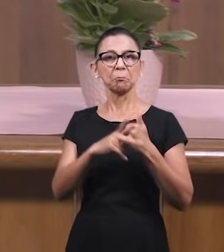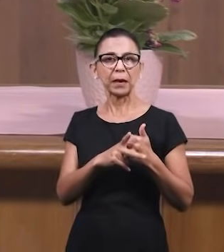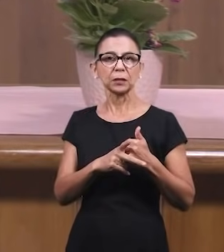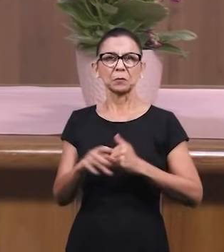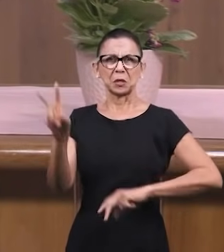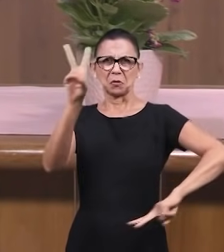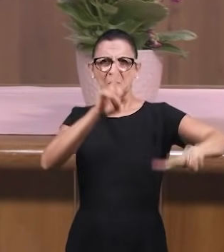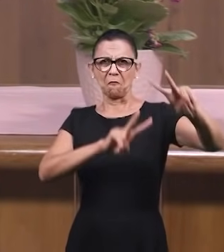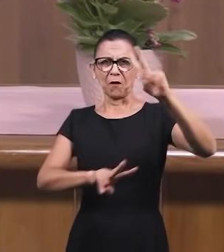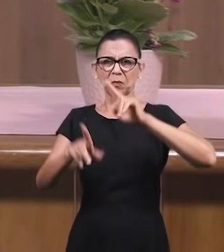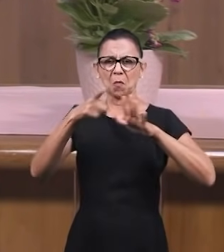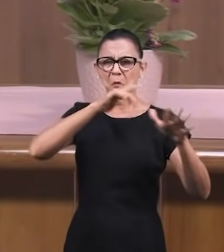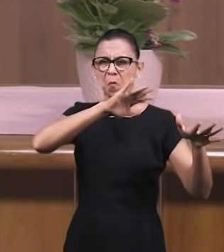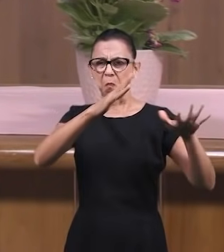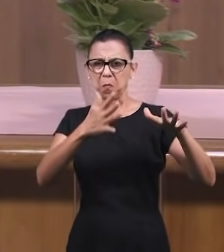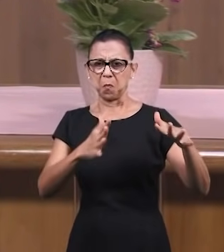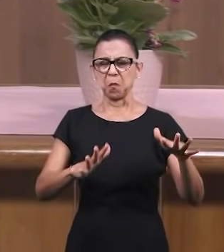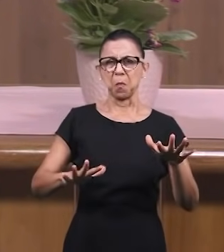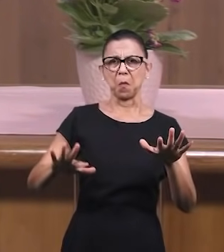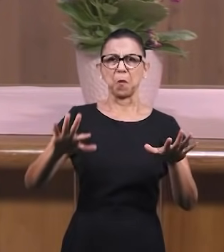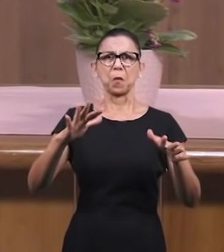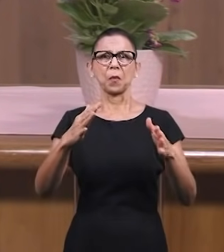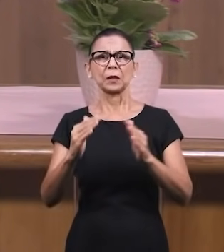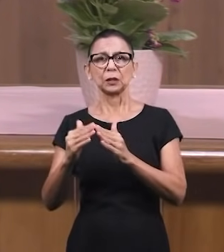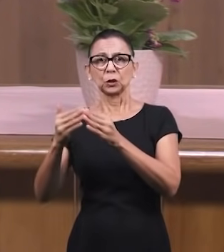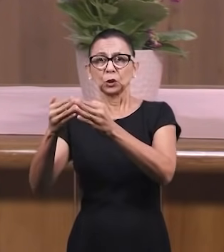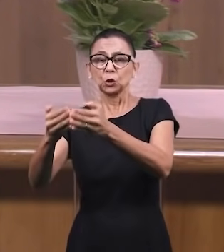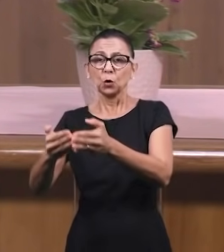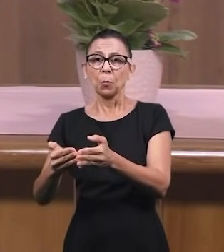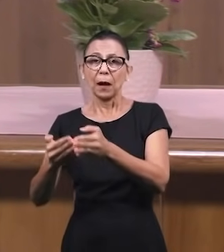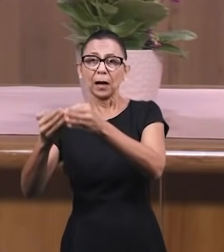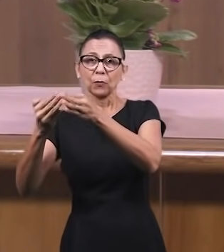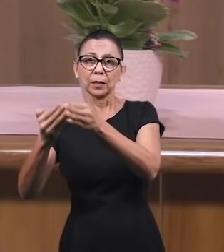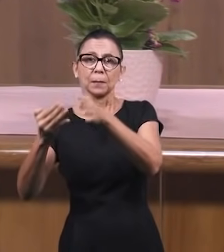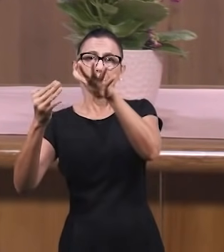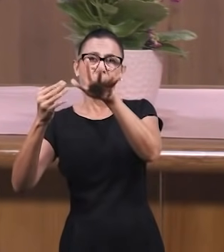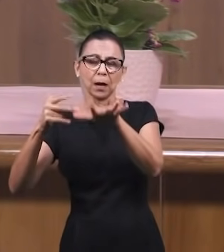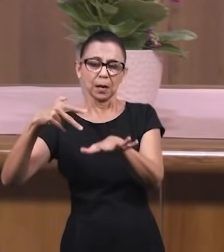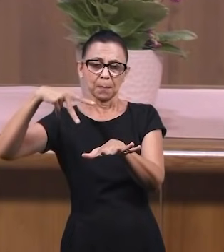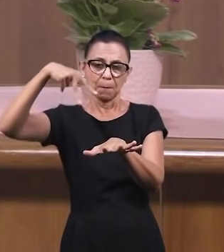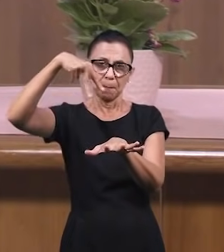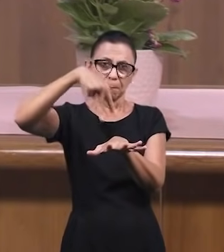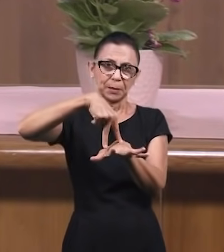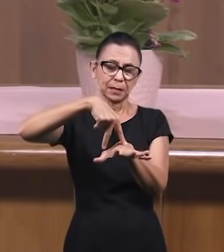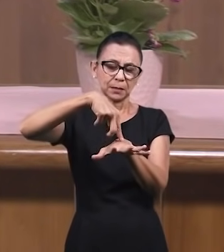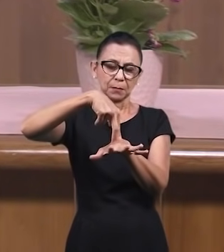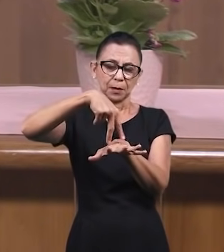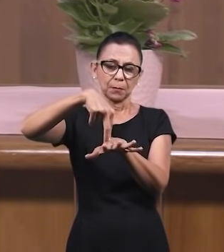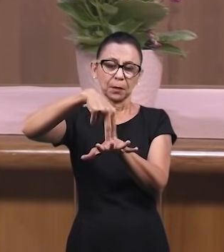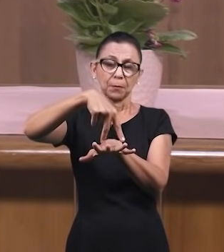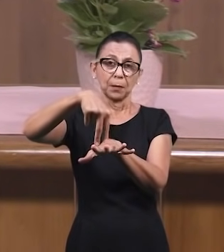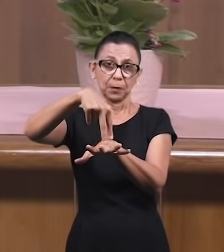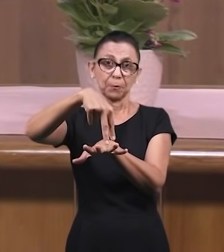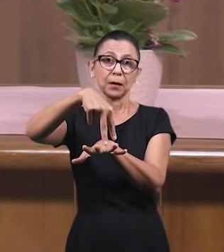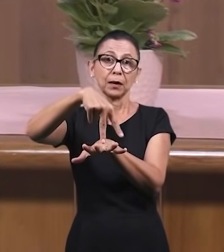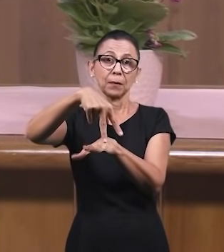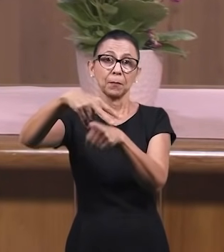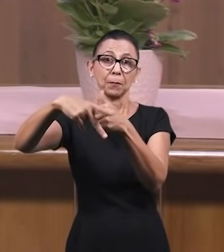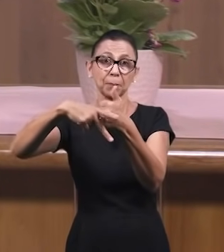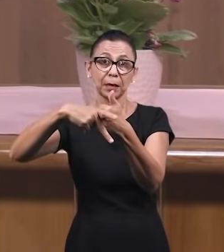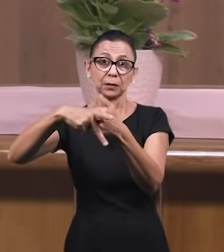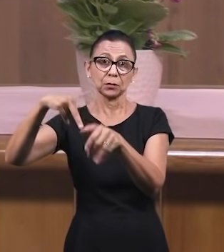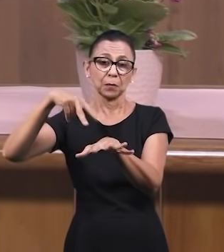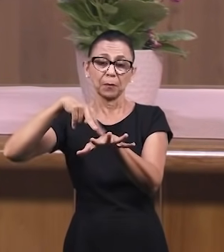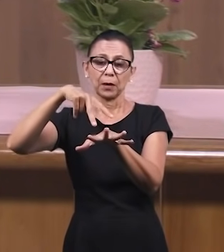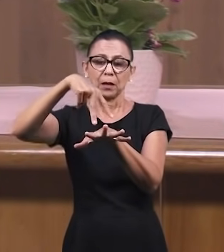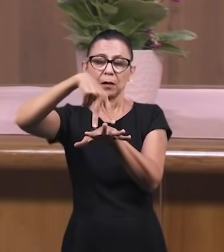portanto, porque Deus lhe deu uma palavra de fé naquele instante e ele pisa nas águas, anda sobre as águas,